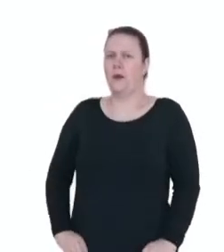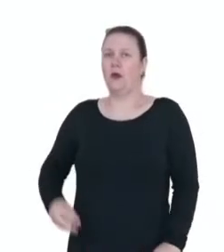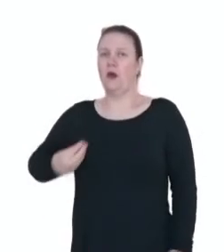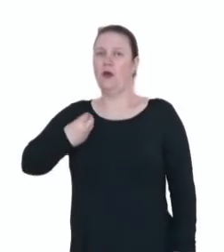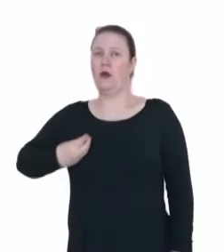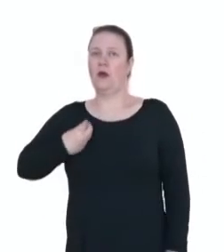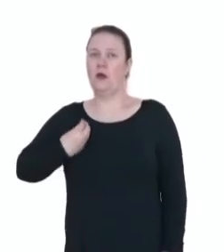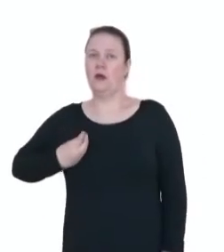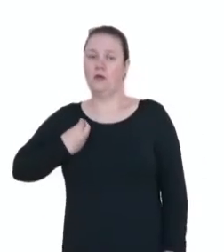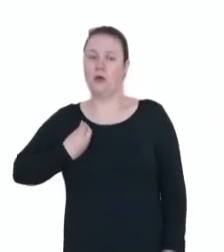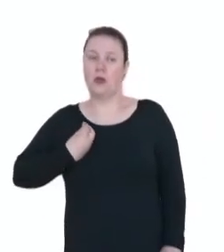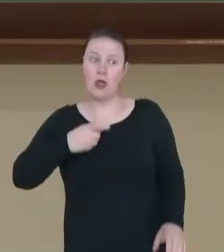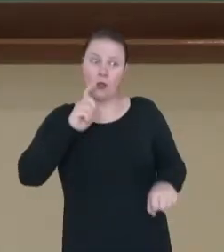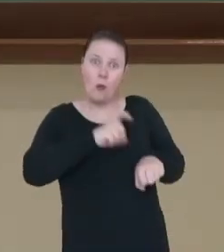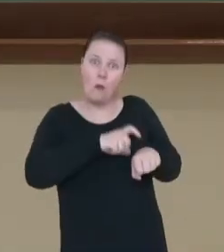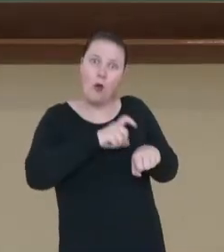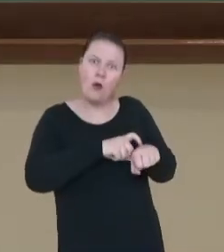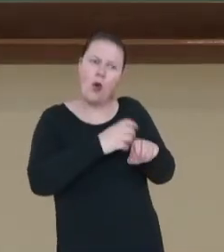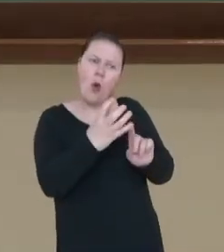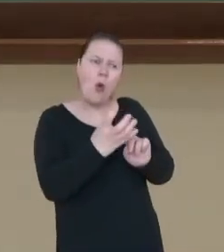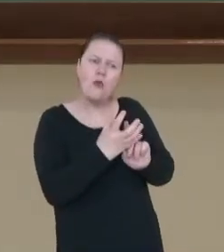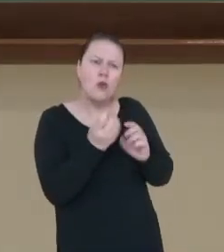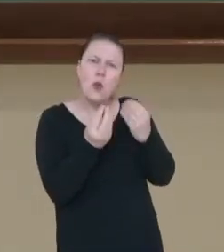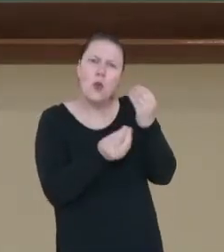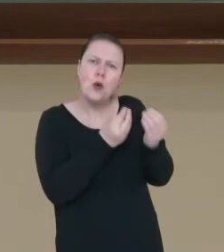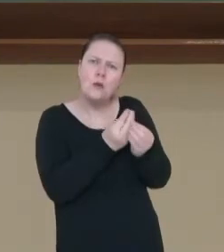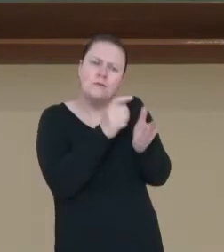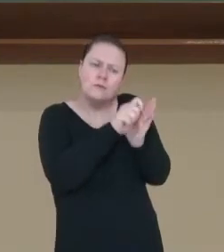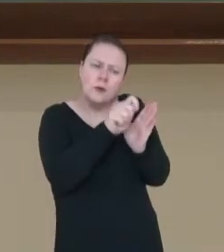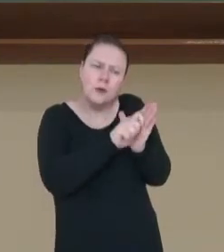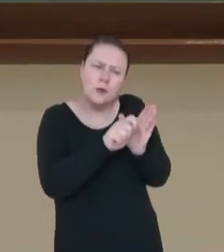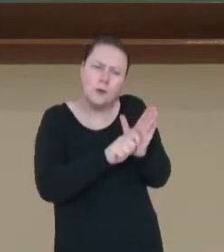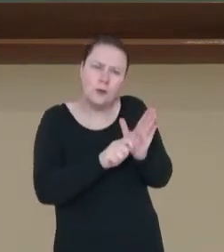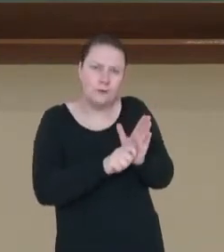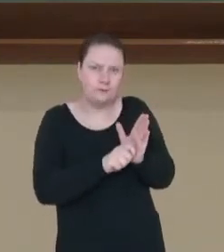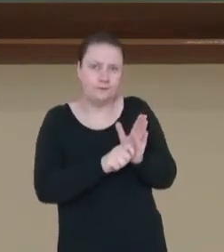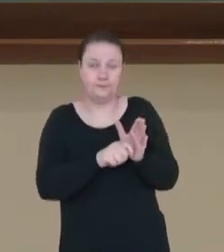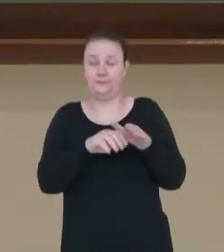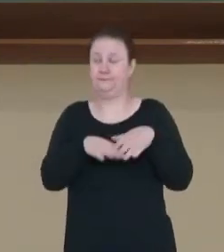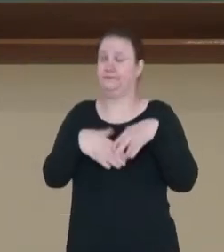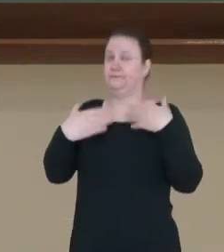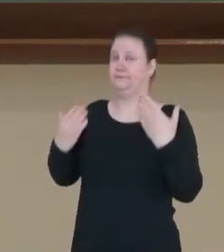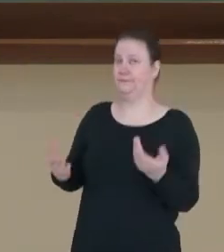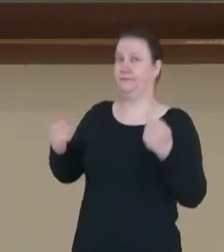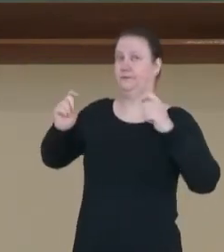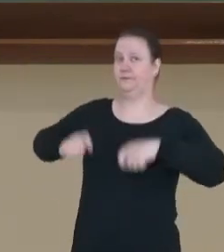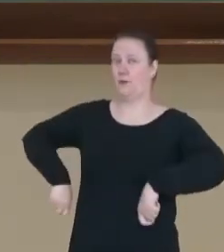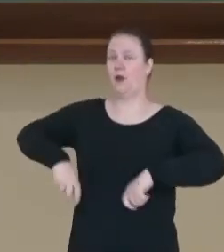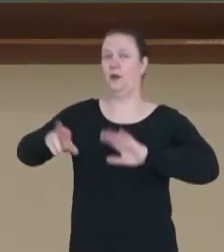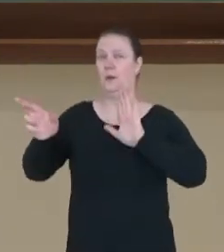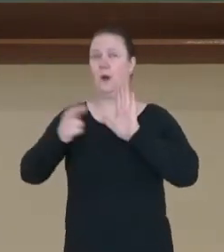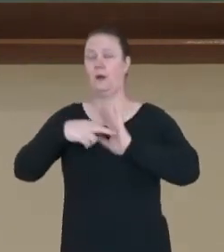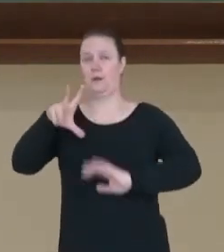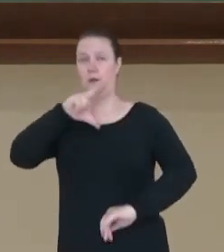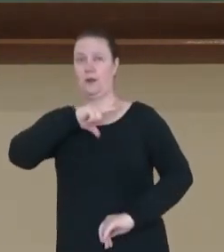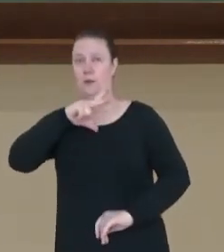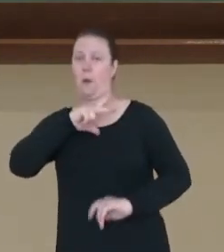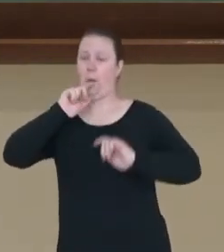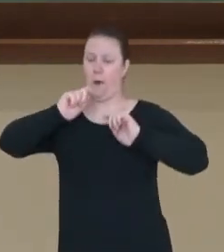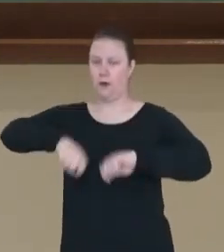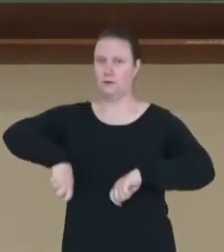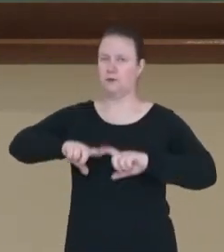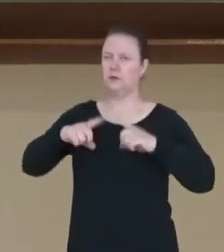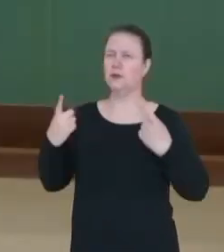a produção de seus textos? Apesar de ser uma resposta pessoal, subjetiva, a prof vai dar um